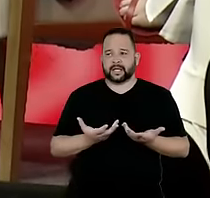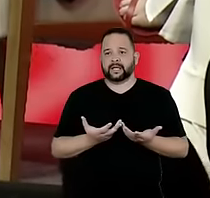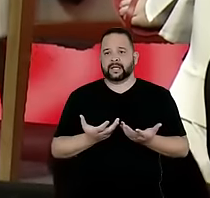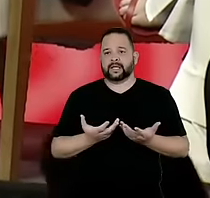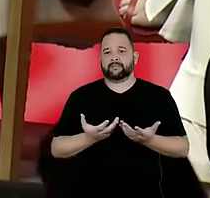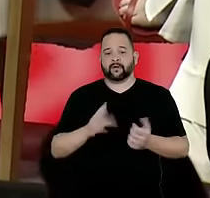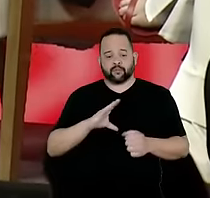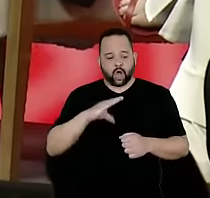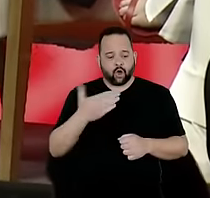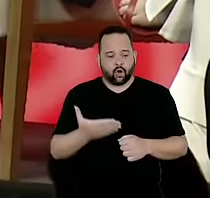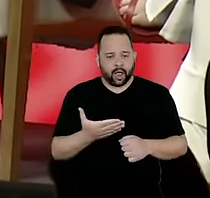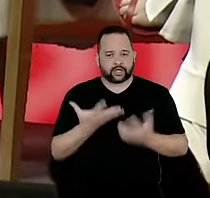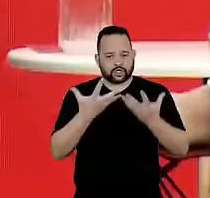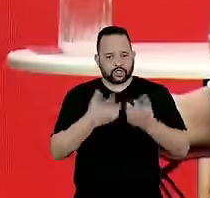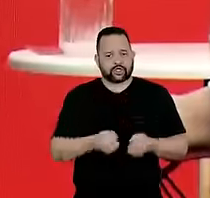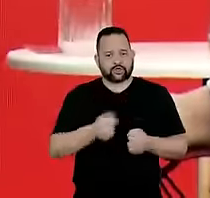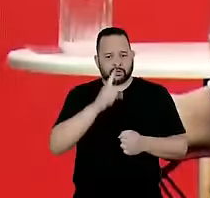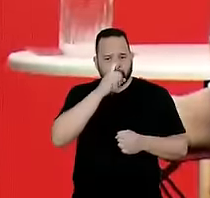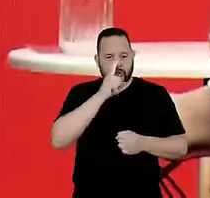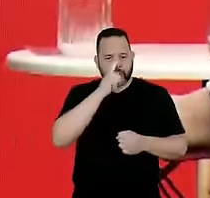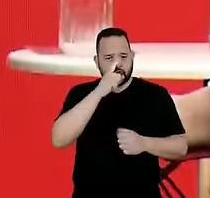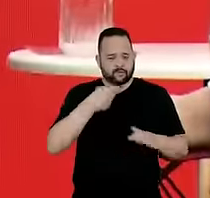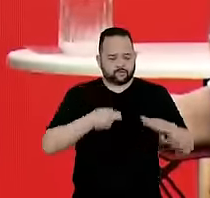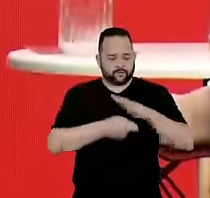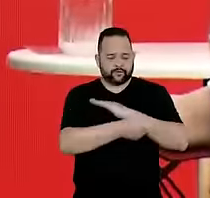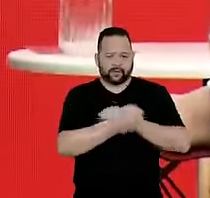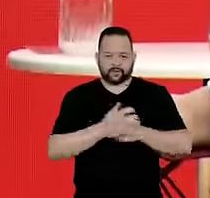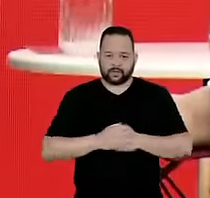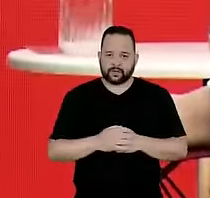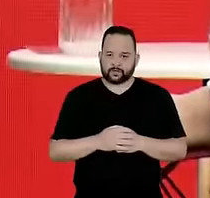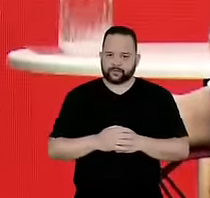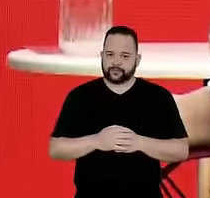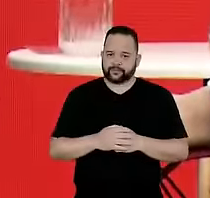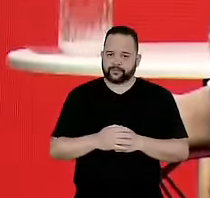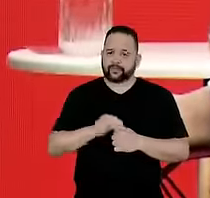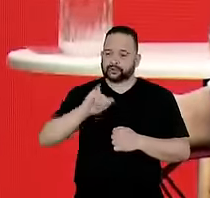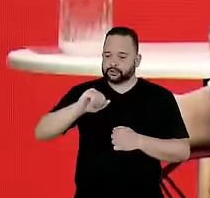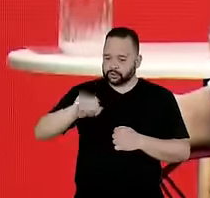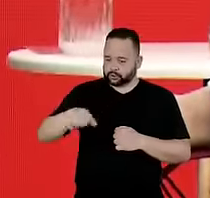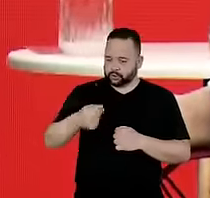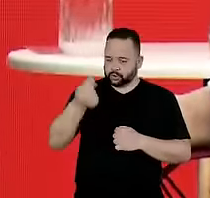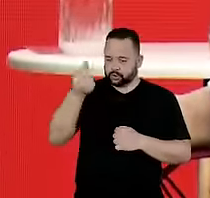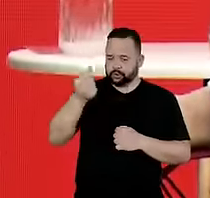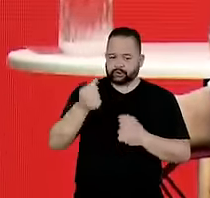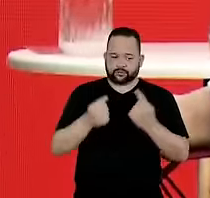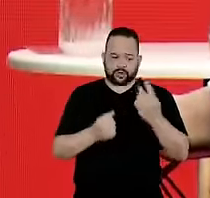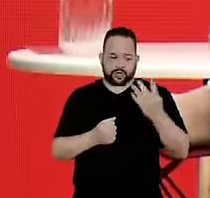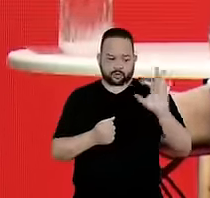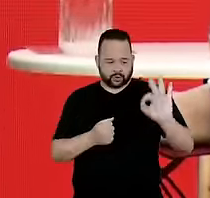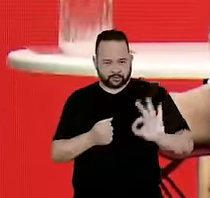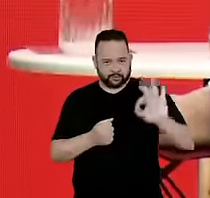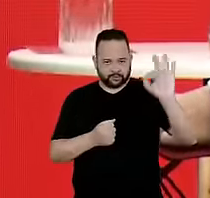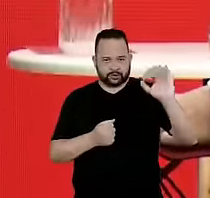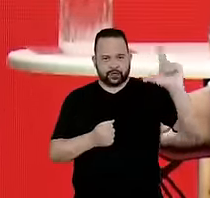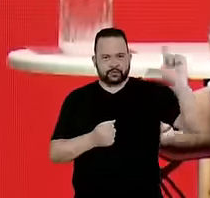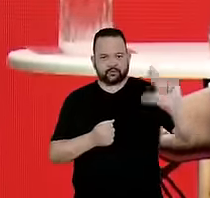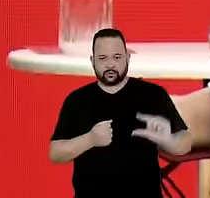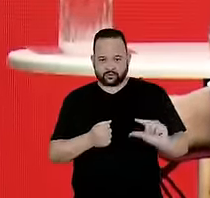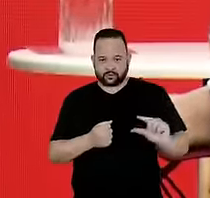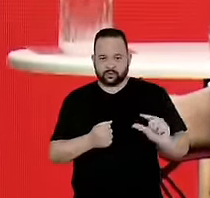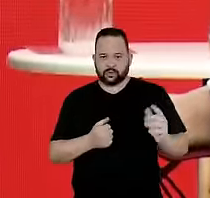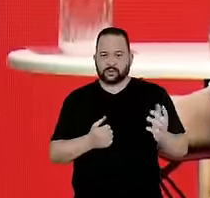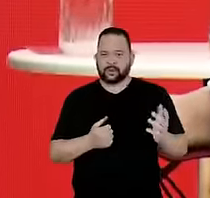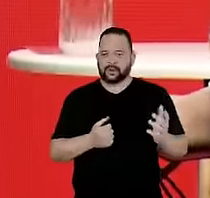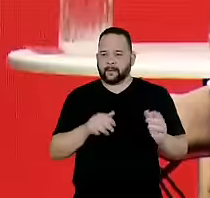o grau de apetite a risco vai aumentar com juro saindo de 14% que ele tava né 13 75 para próximo de 10